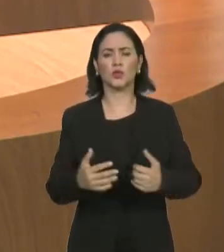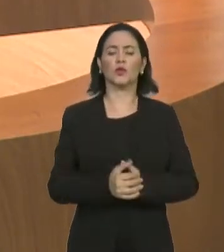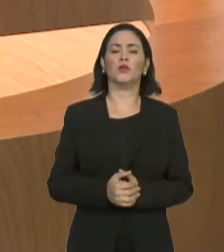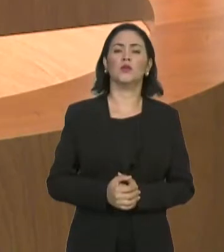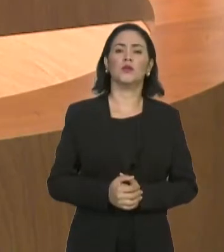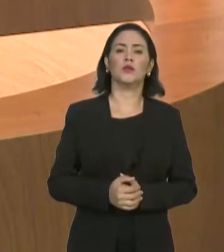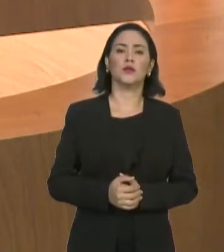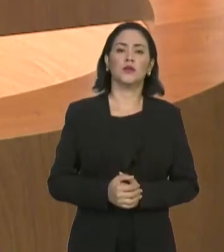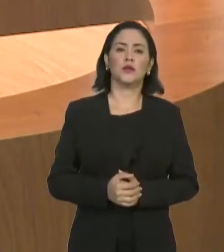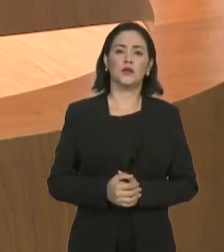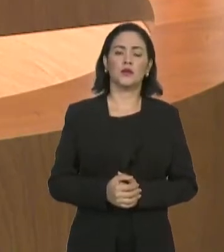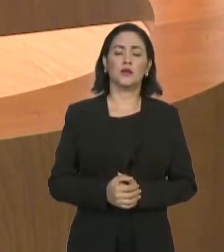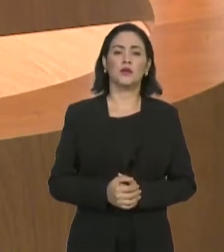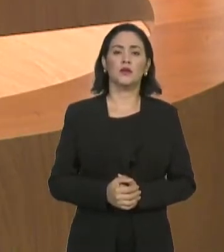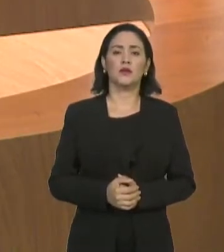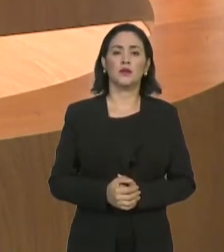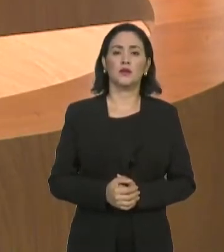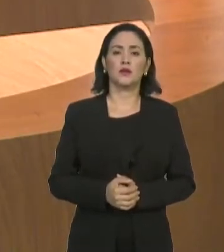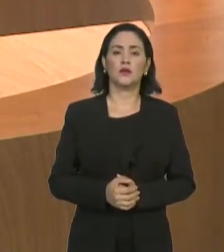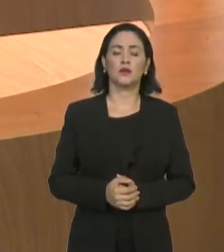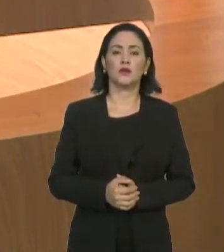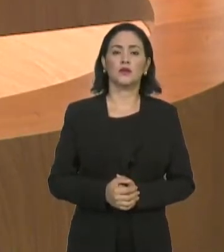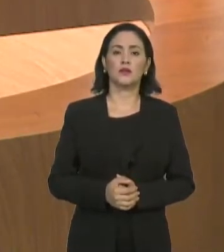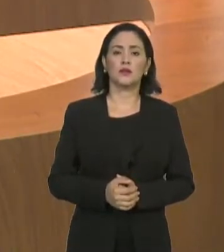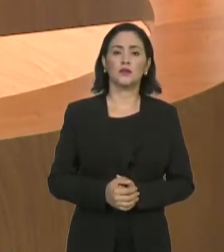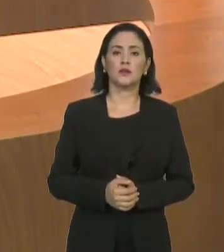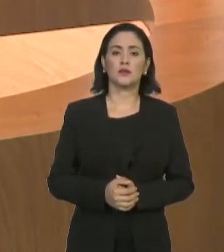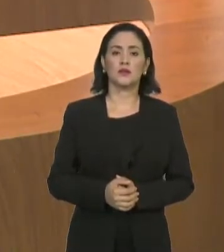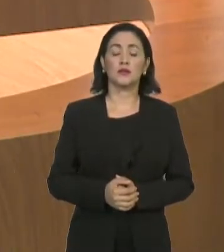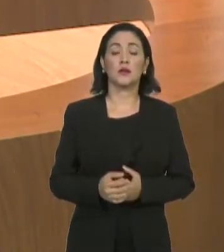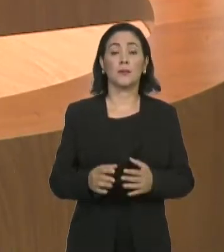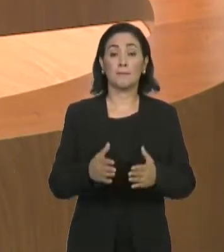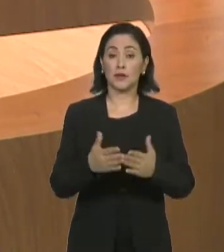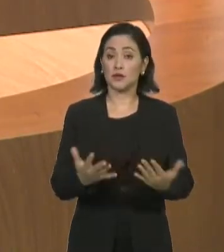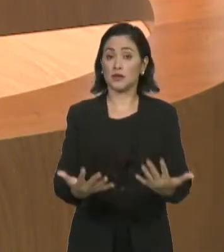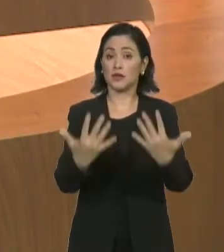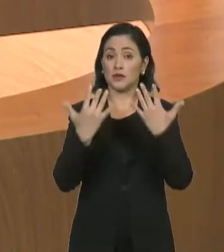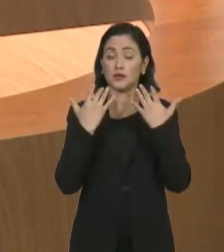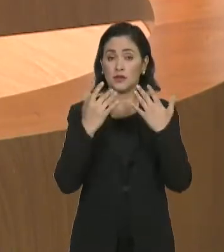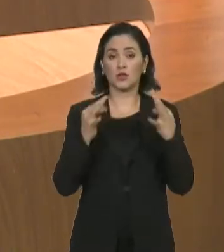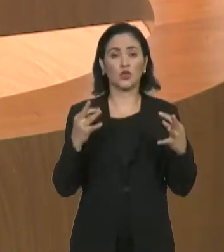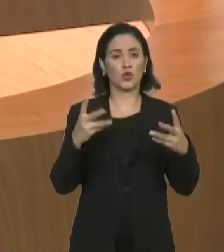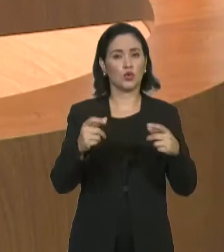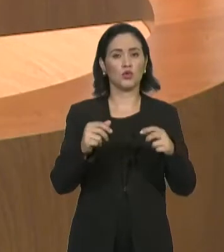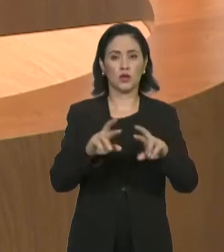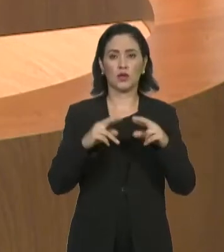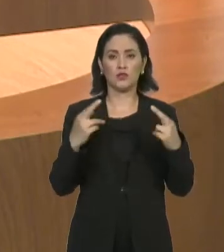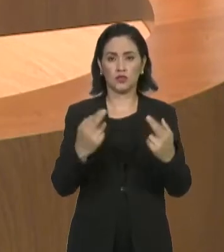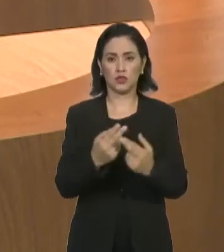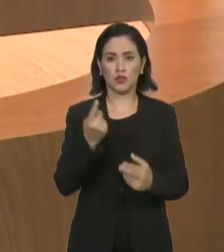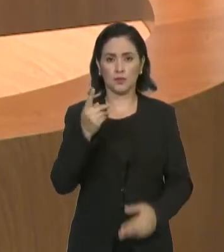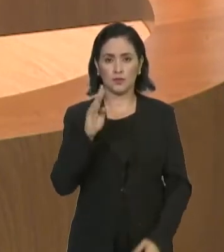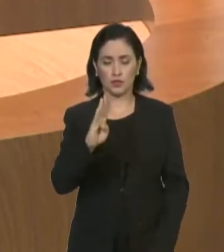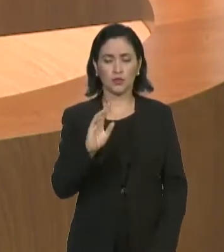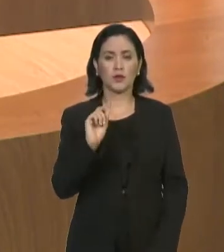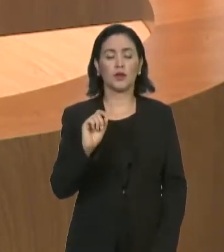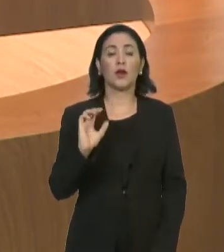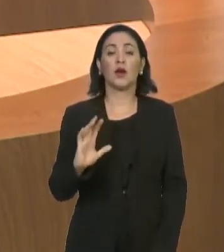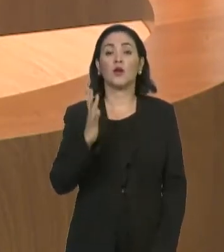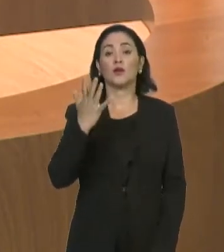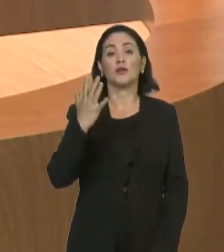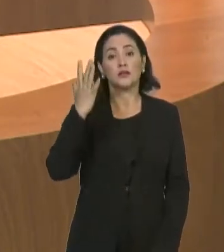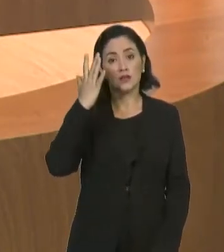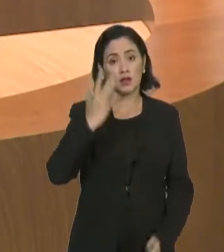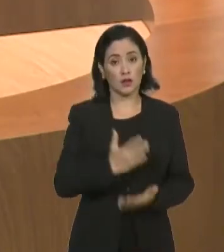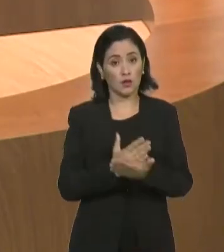para todo esse processo processo de audiências públicas que serão feitas a partir de amanhã do